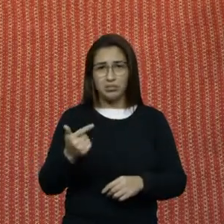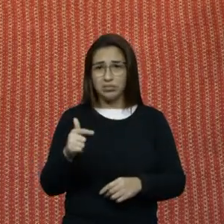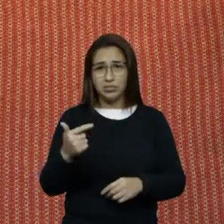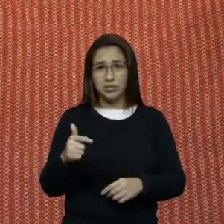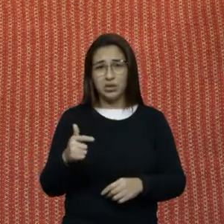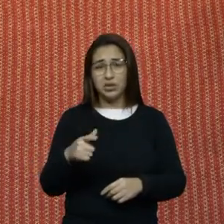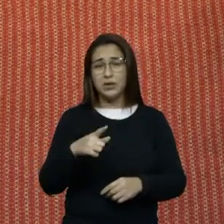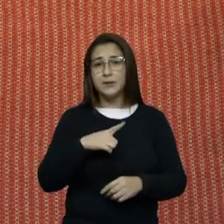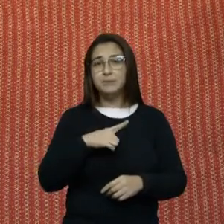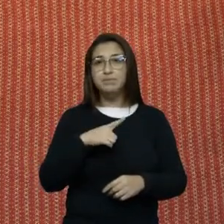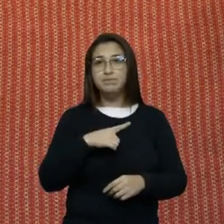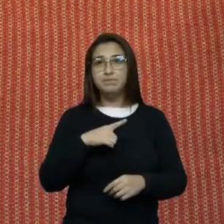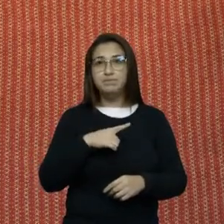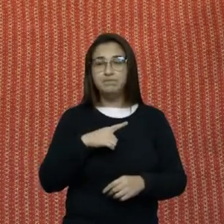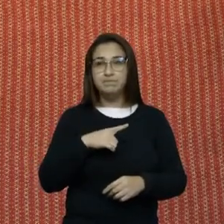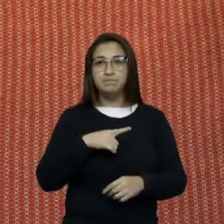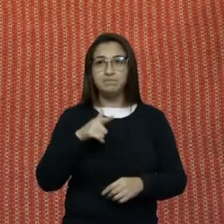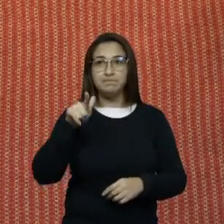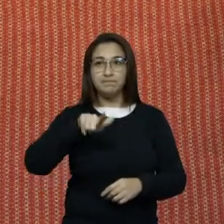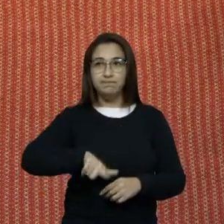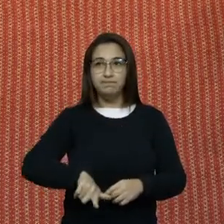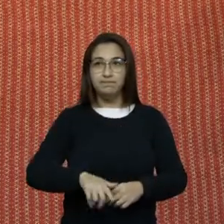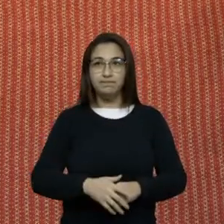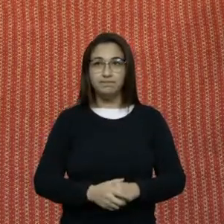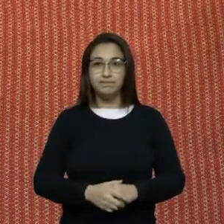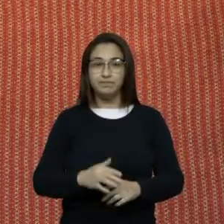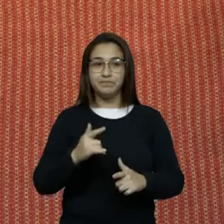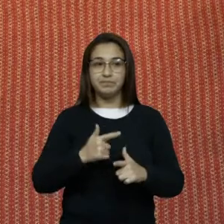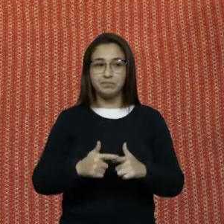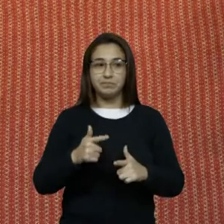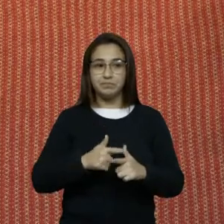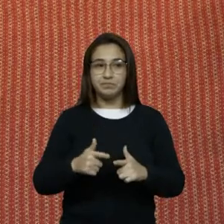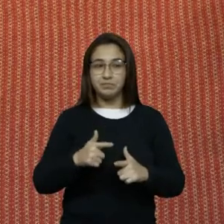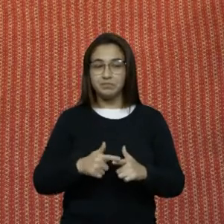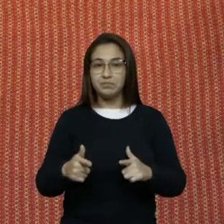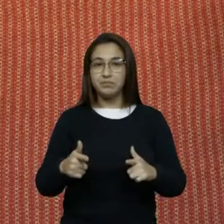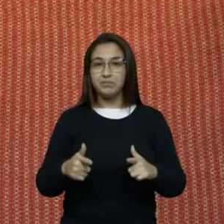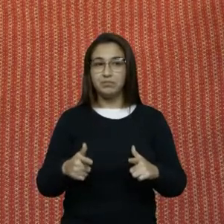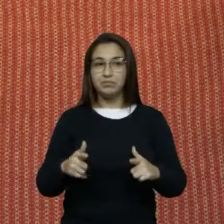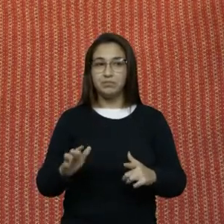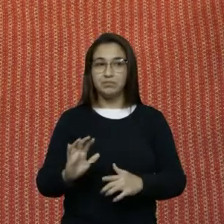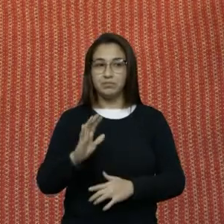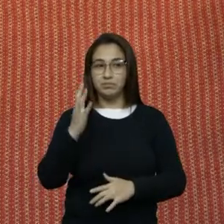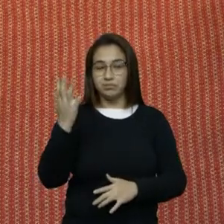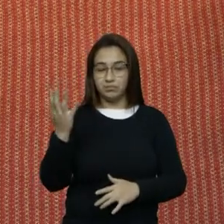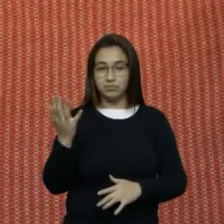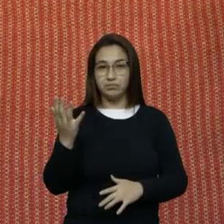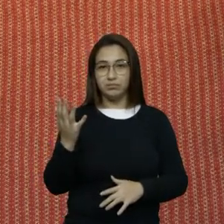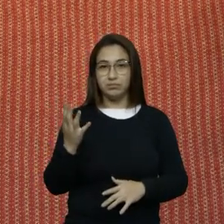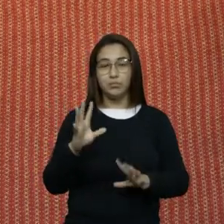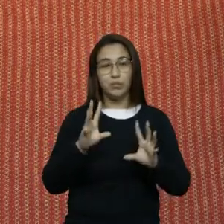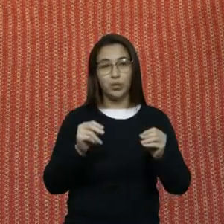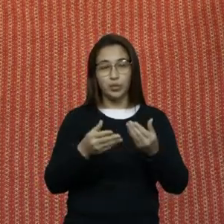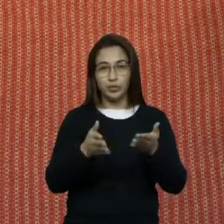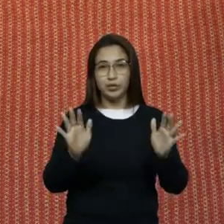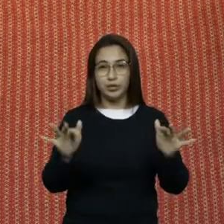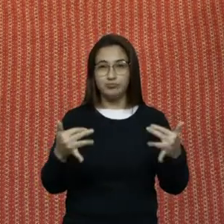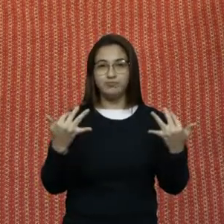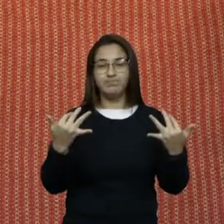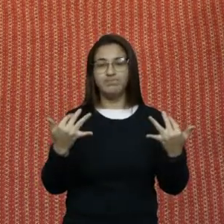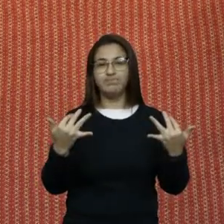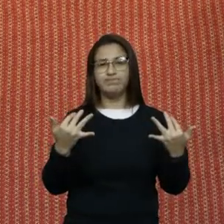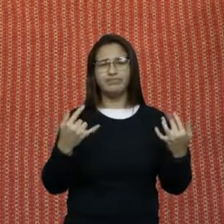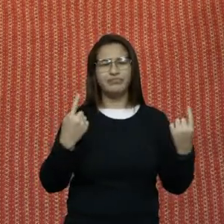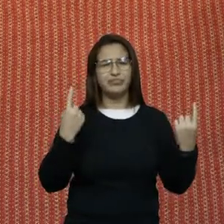temos aqui também é um problema enorme causado e claro todos acompanharam também o debate